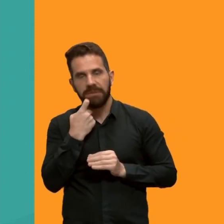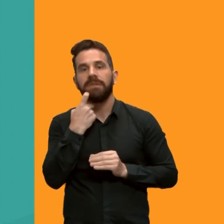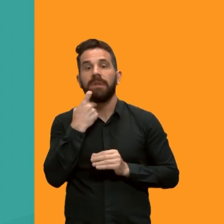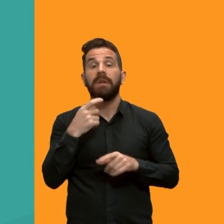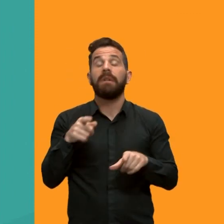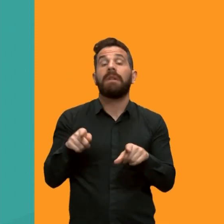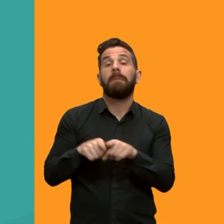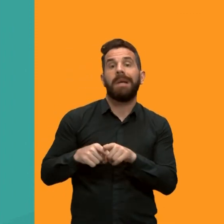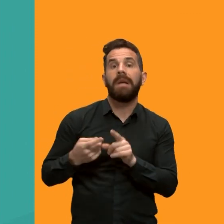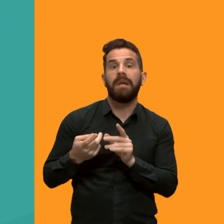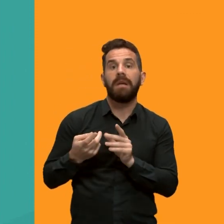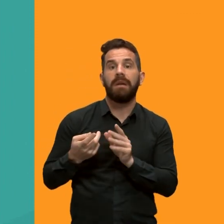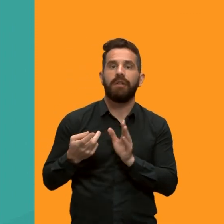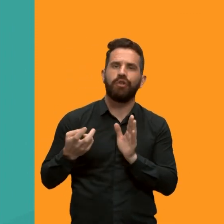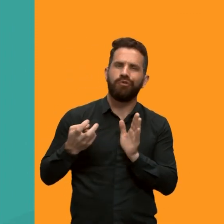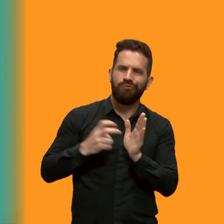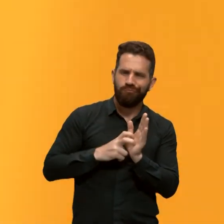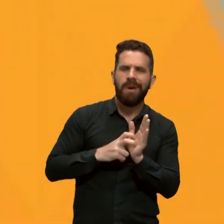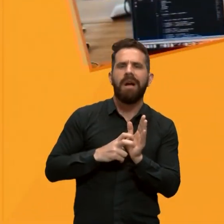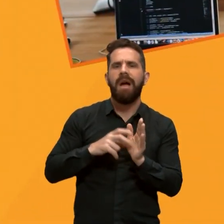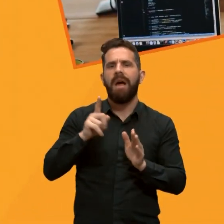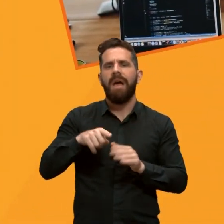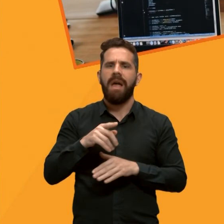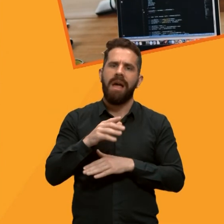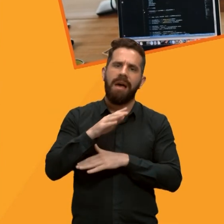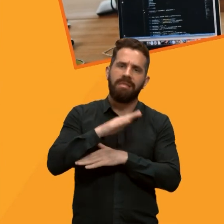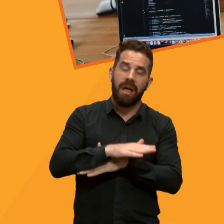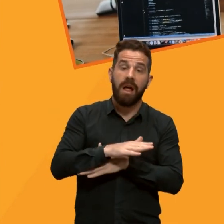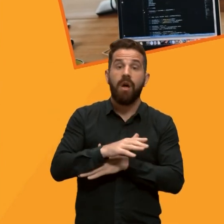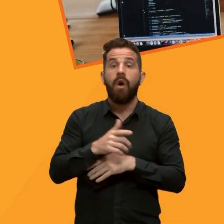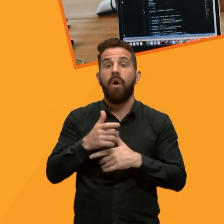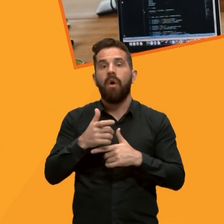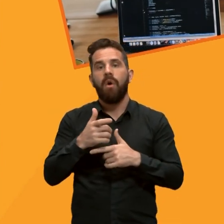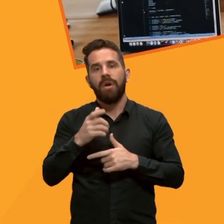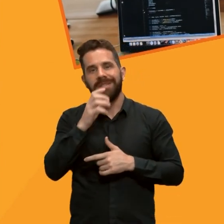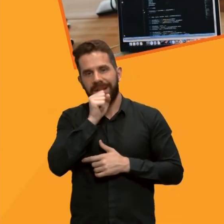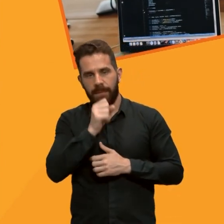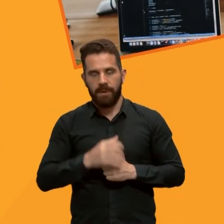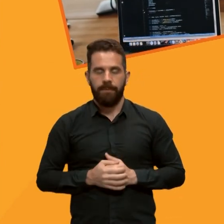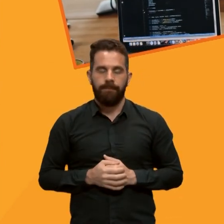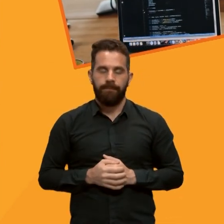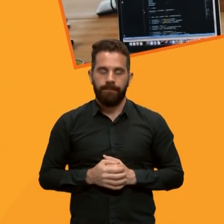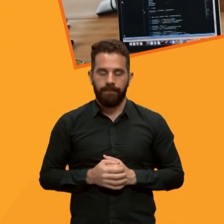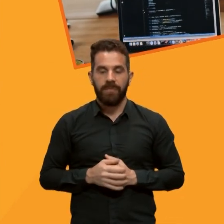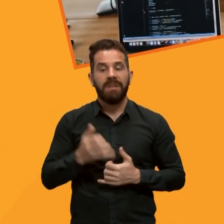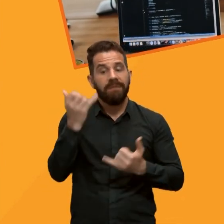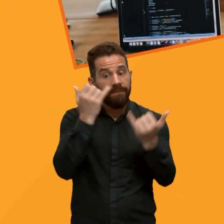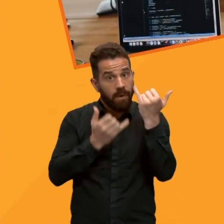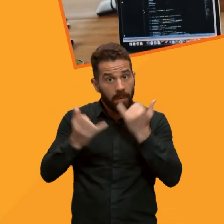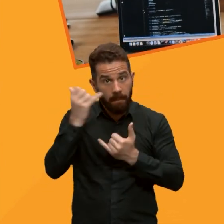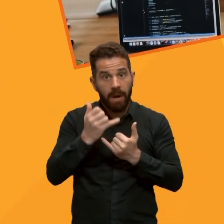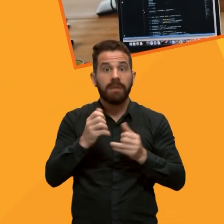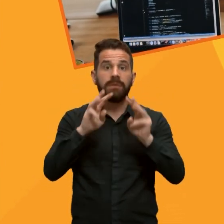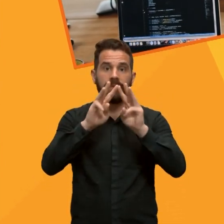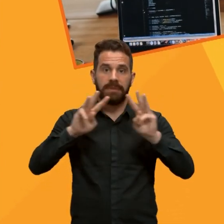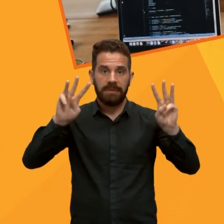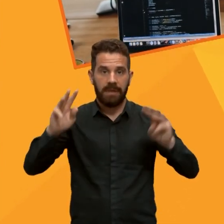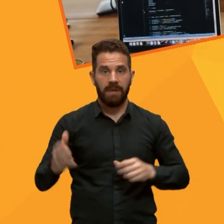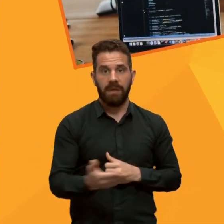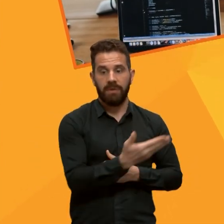período diurno aos sábados. Para mais informações, acesse o site